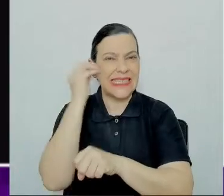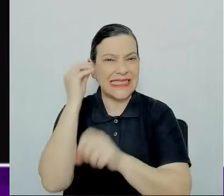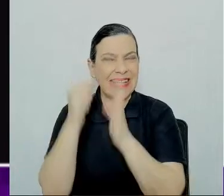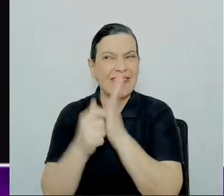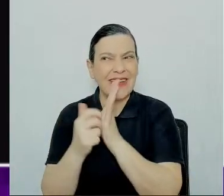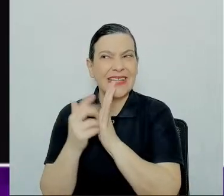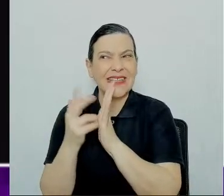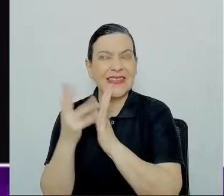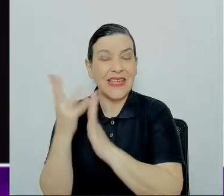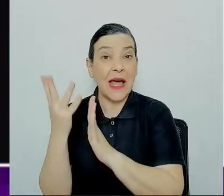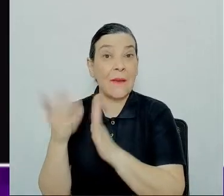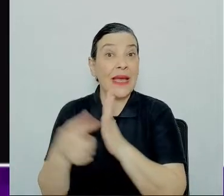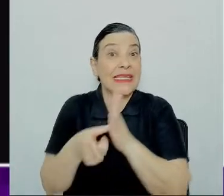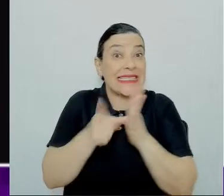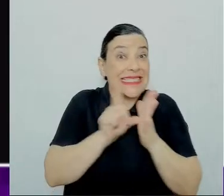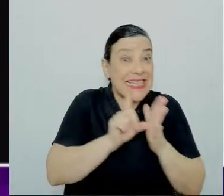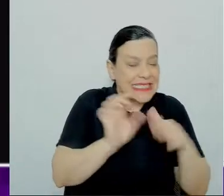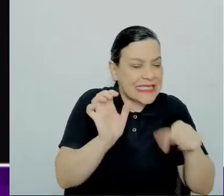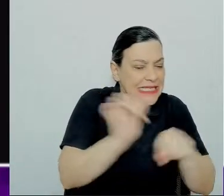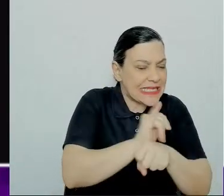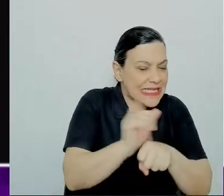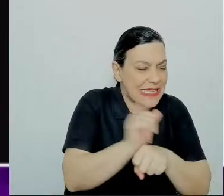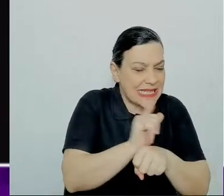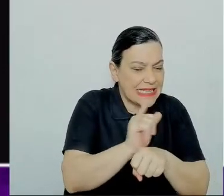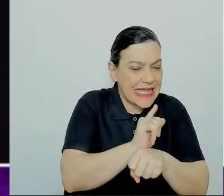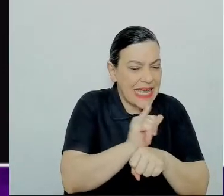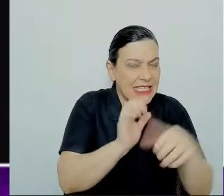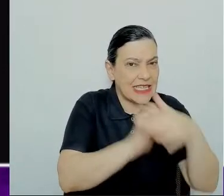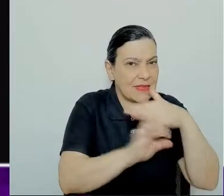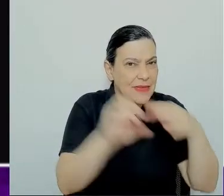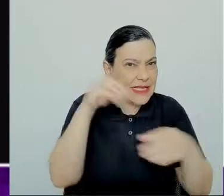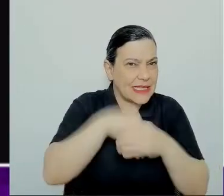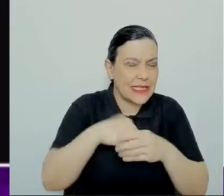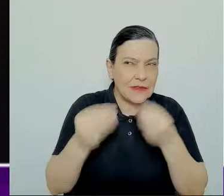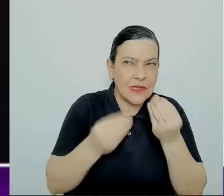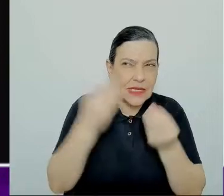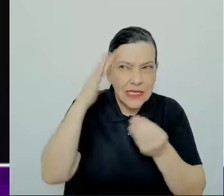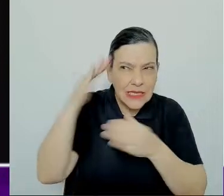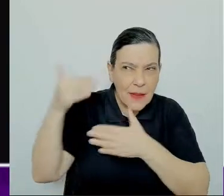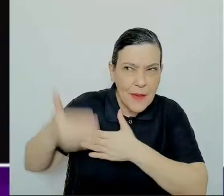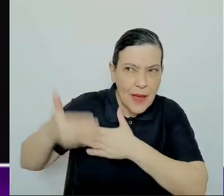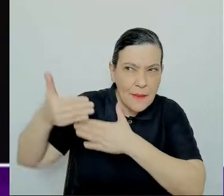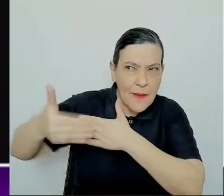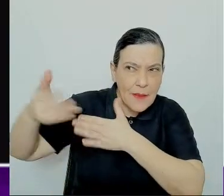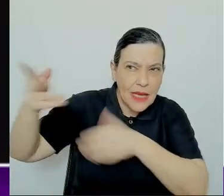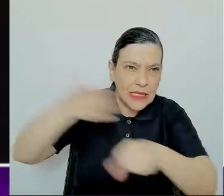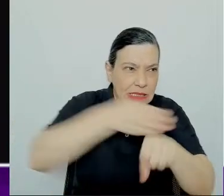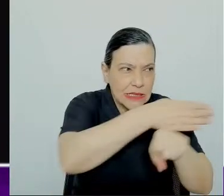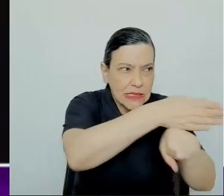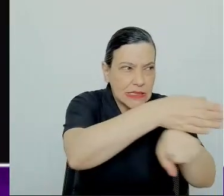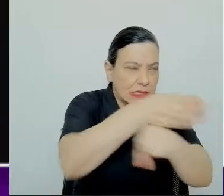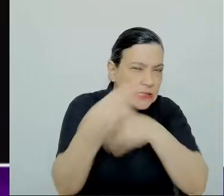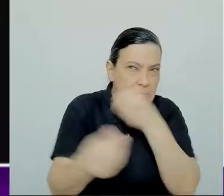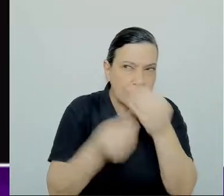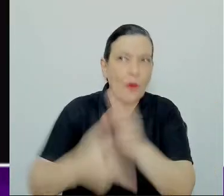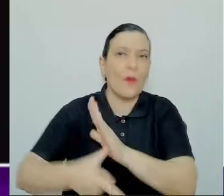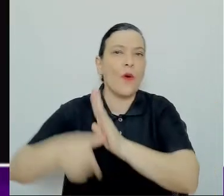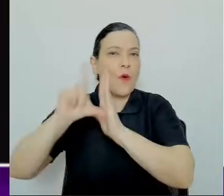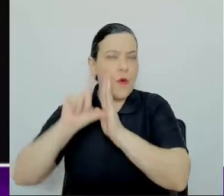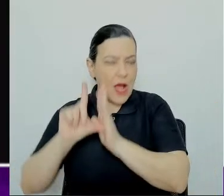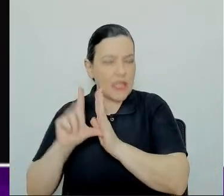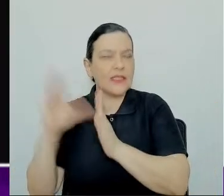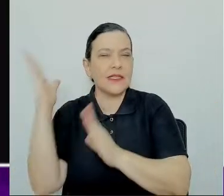questão de estratégia, eu tenho que entender qual que é o próximo passo que ele daria, aonde ele iria e como eu vou garantir que ele não